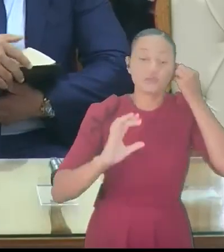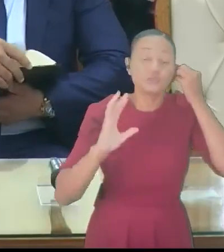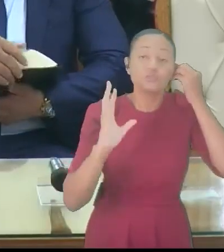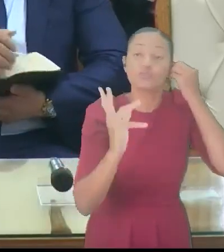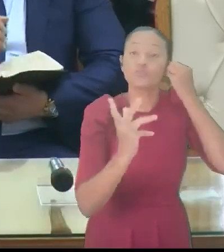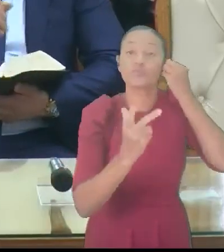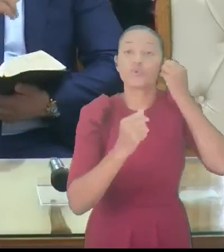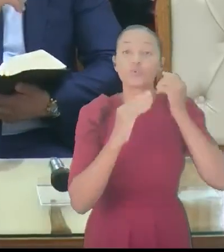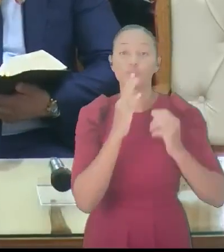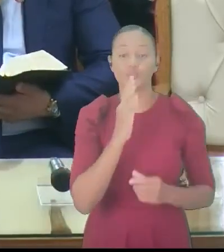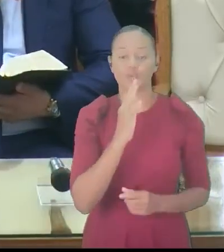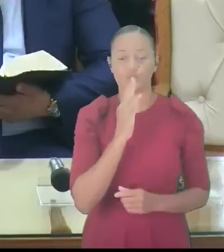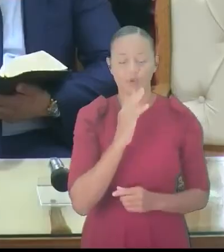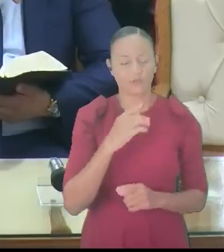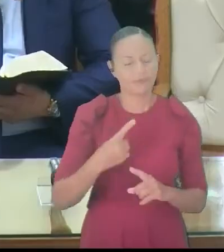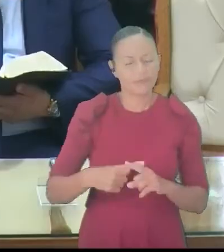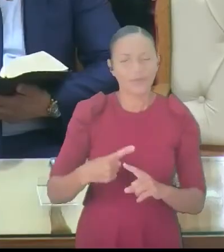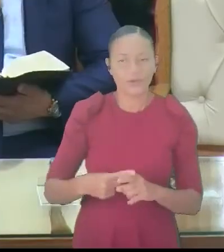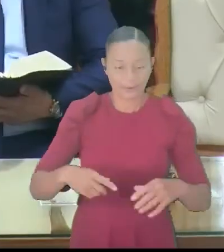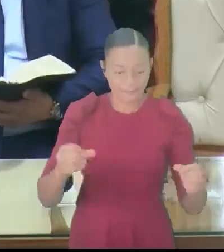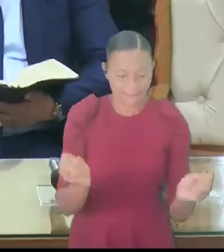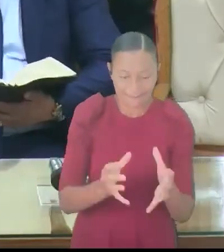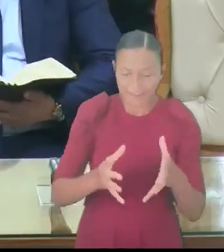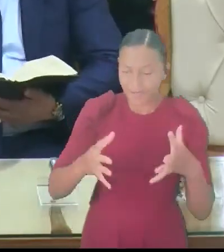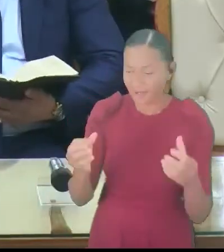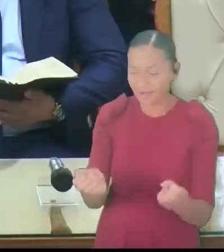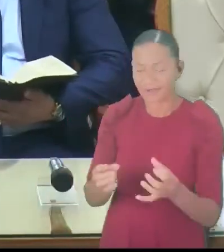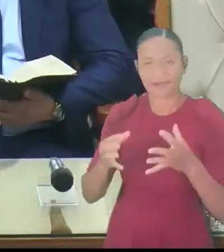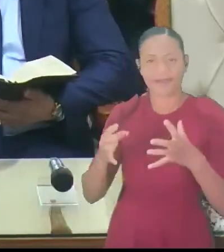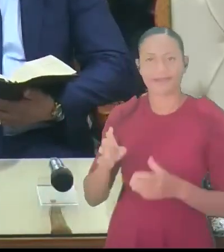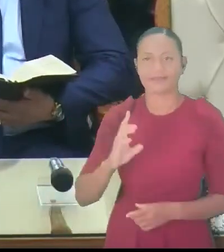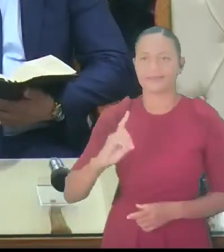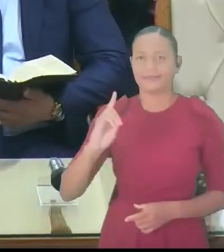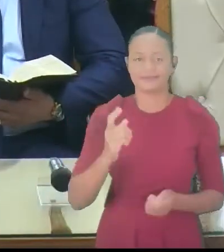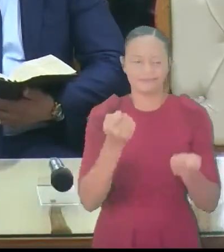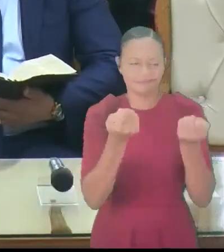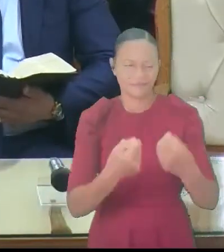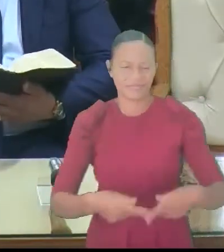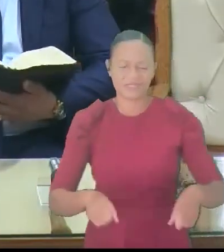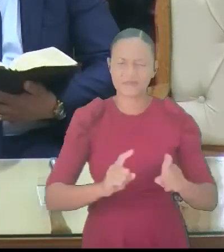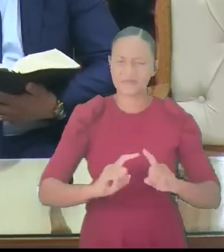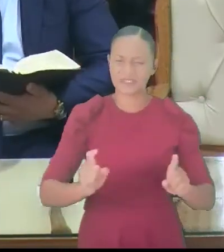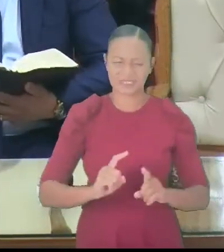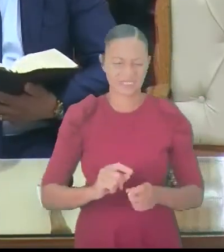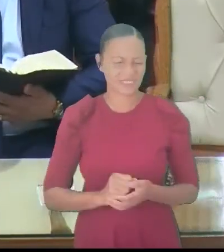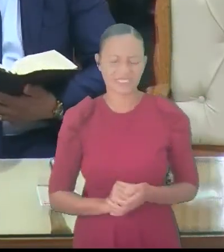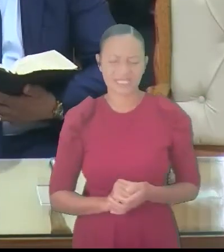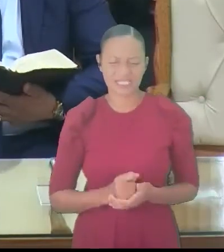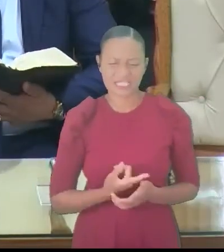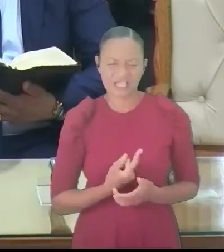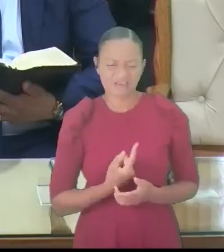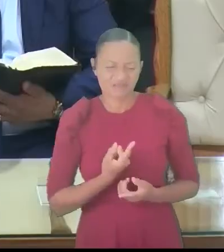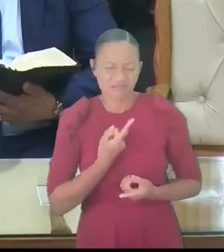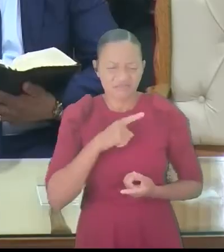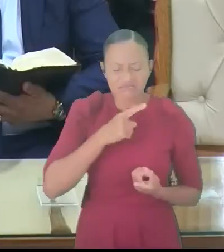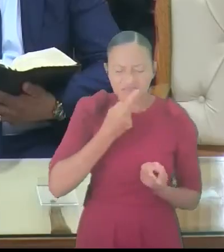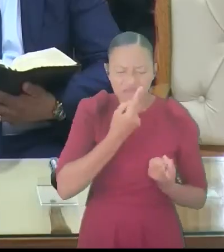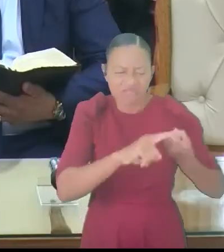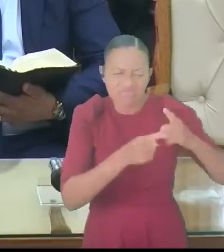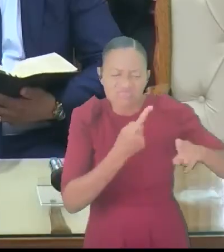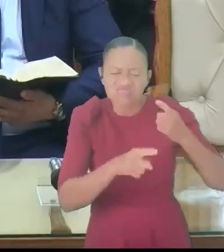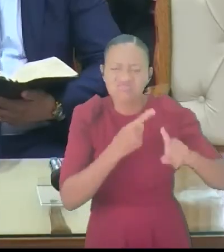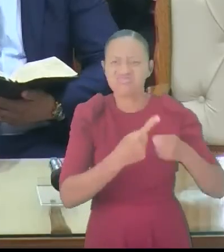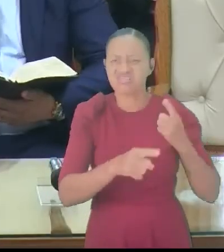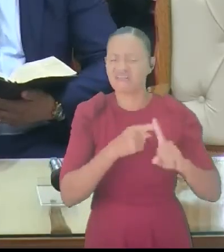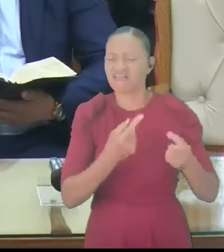mundo, porque os milagres de Deus não precisa de falcatrua. Deus não precisa de falcatrua.